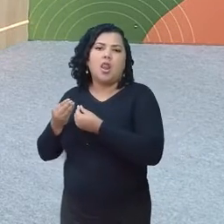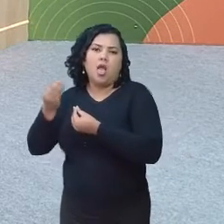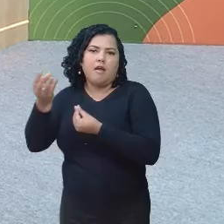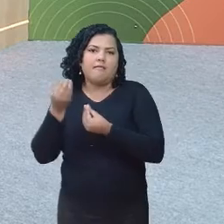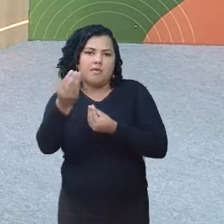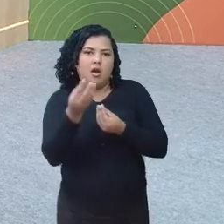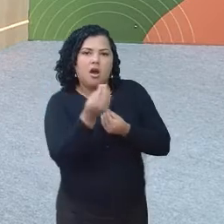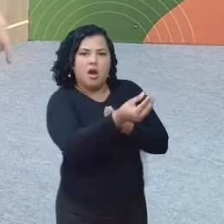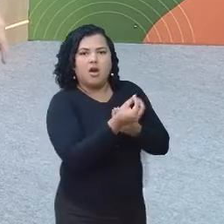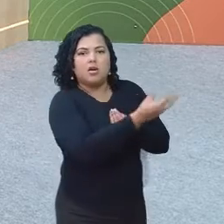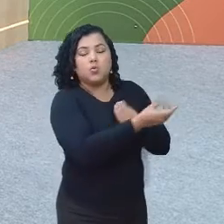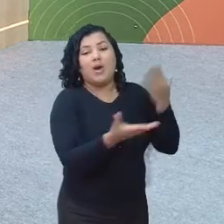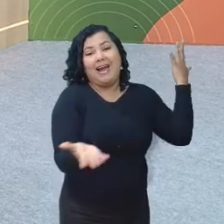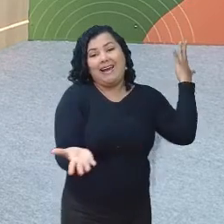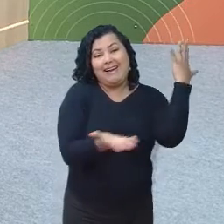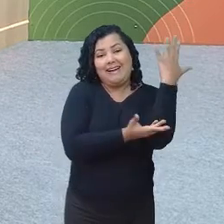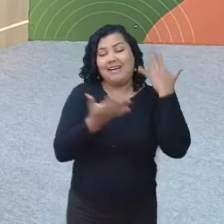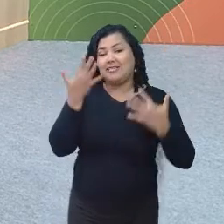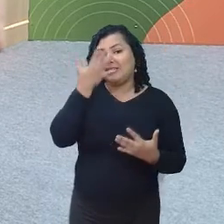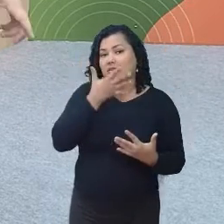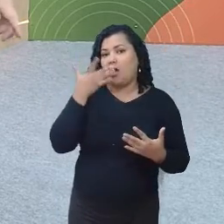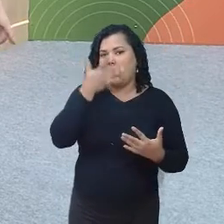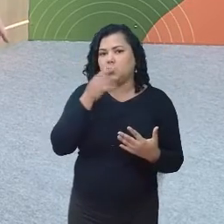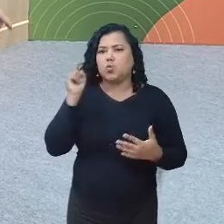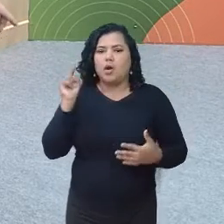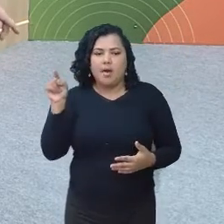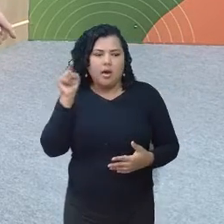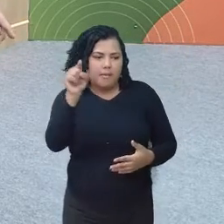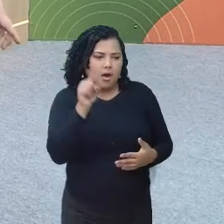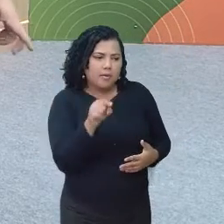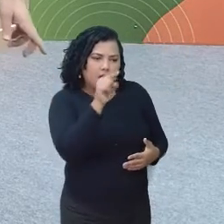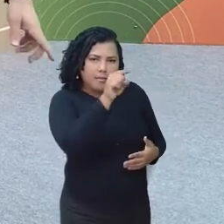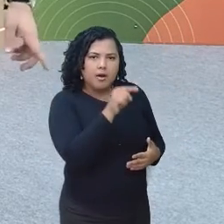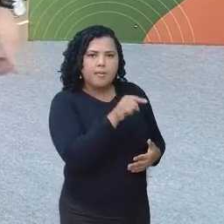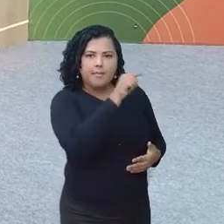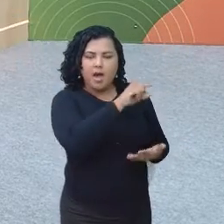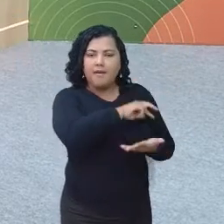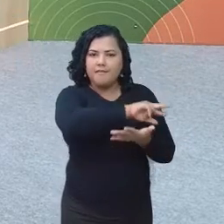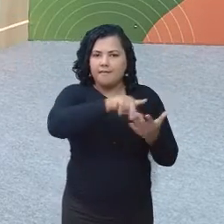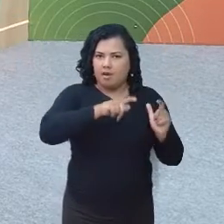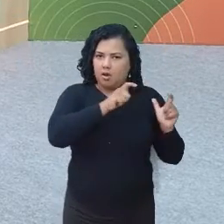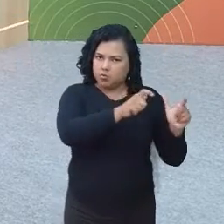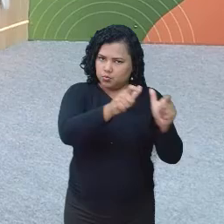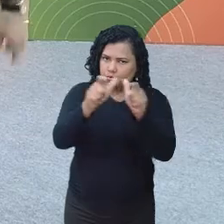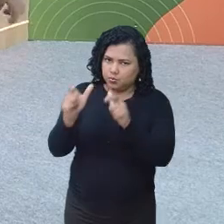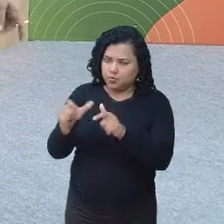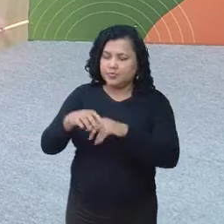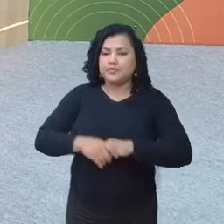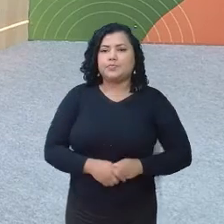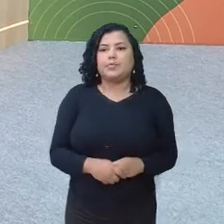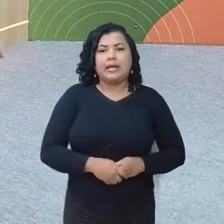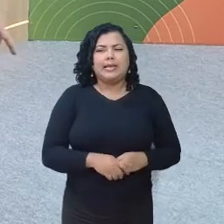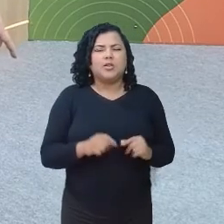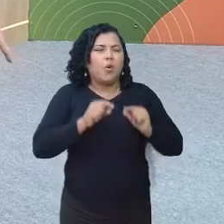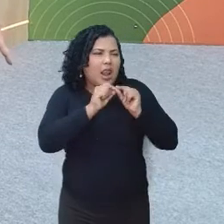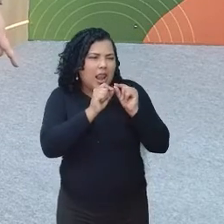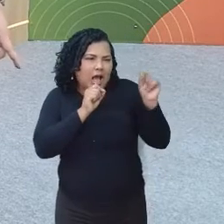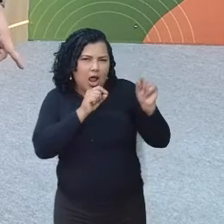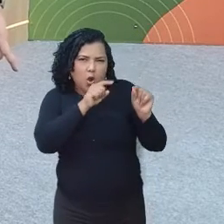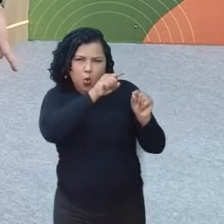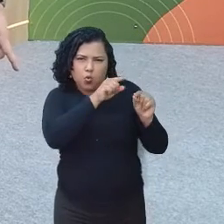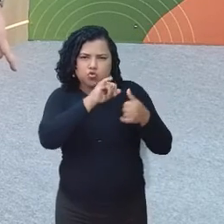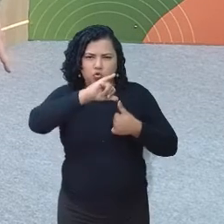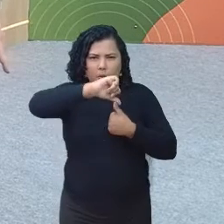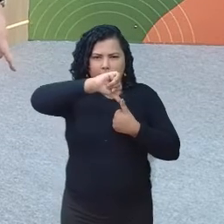verdade, exportaram, né, daqui da região das Índias para outros territórios. E aquelas regiões lá no canto, né, que